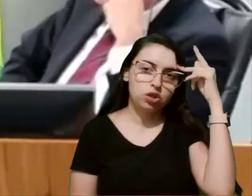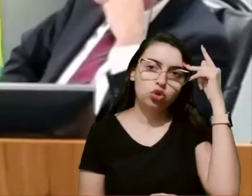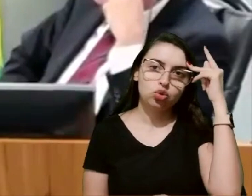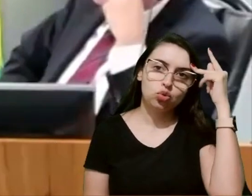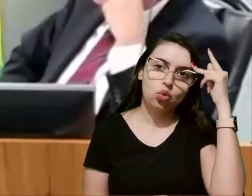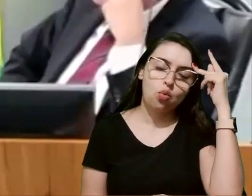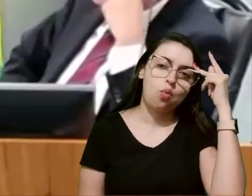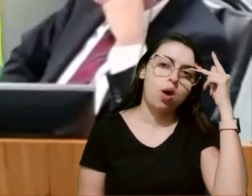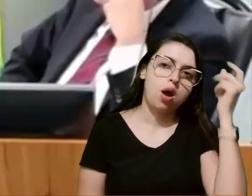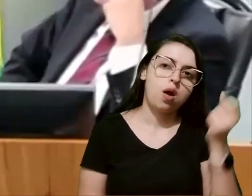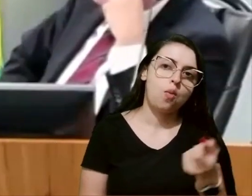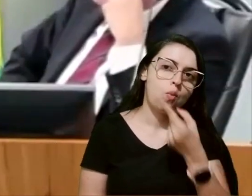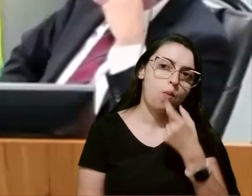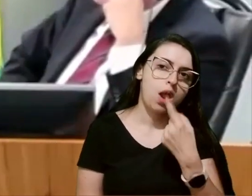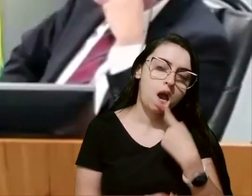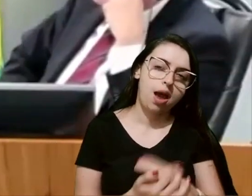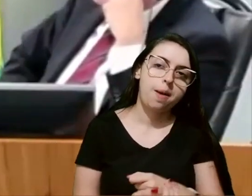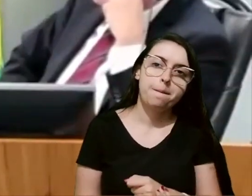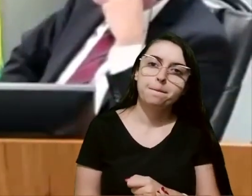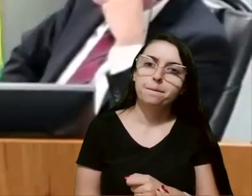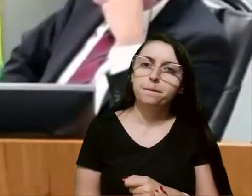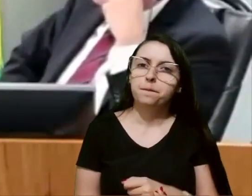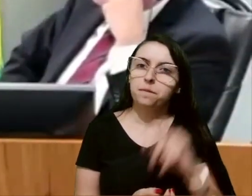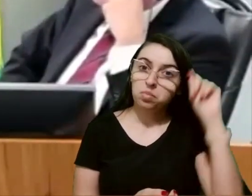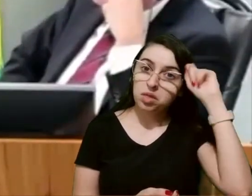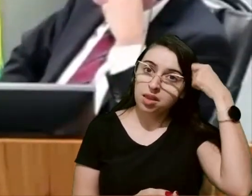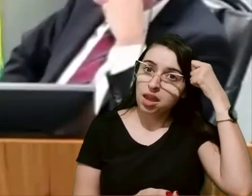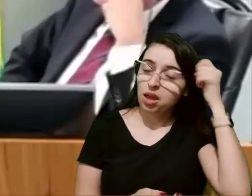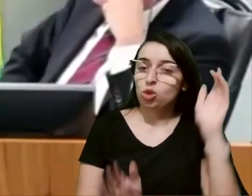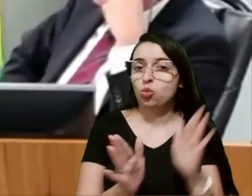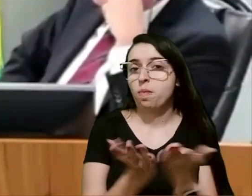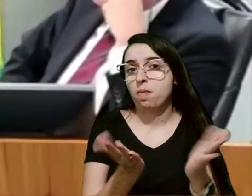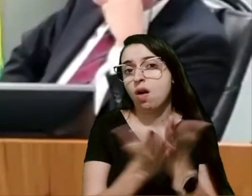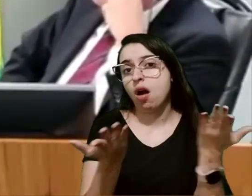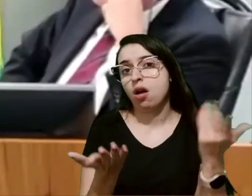o flagrado é preto ou pobre,